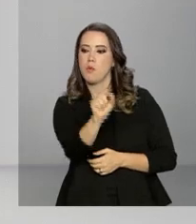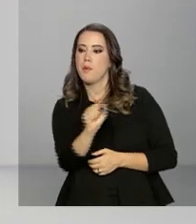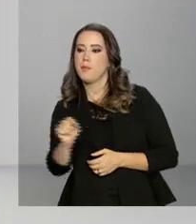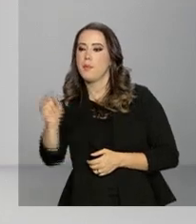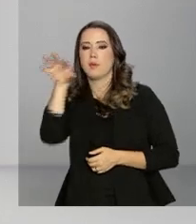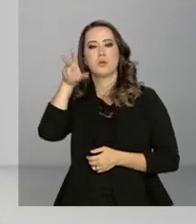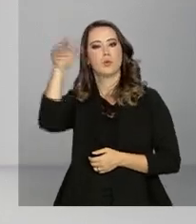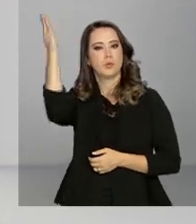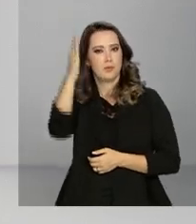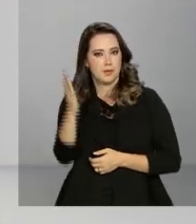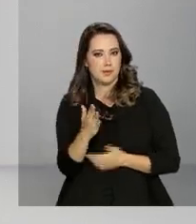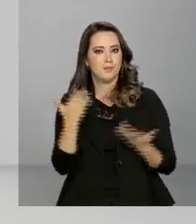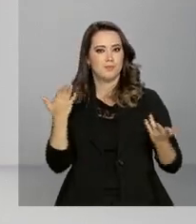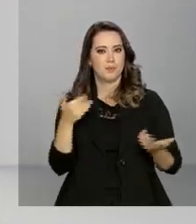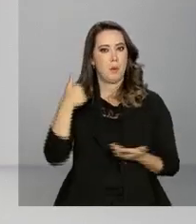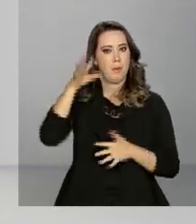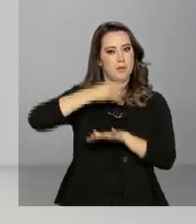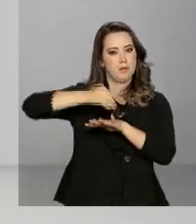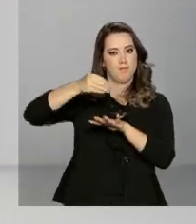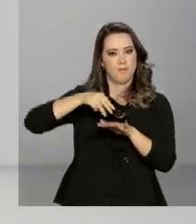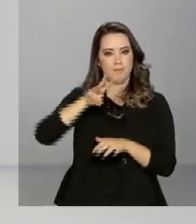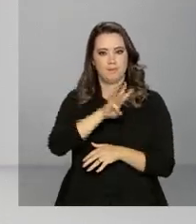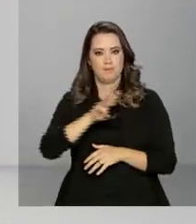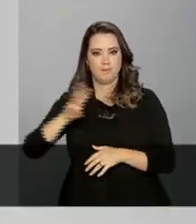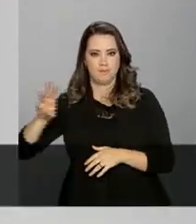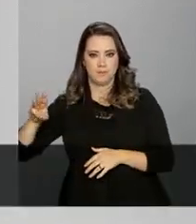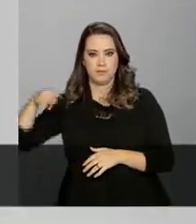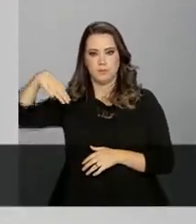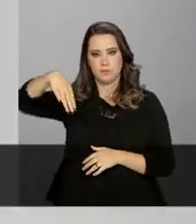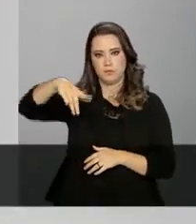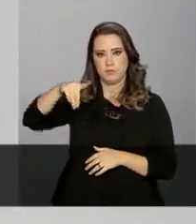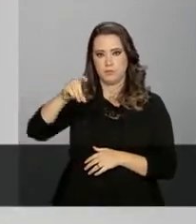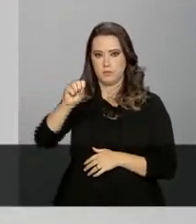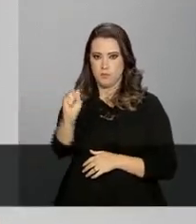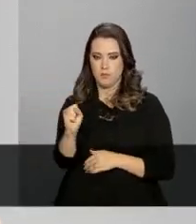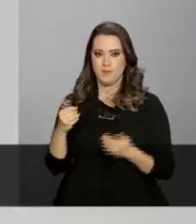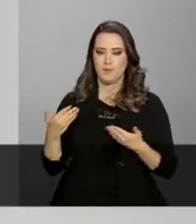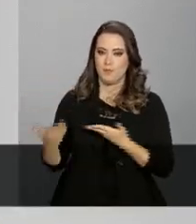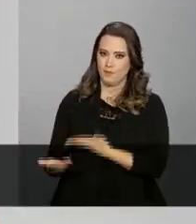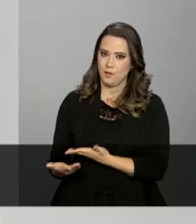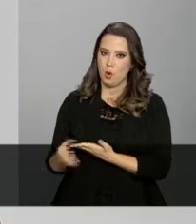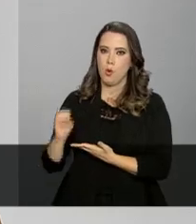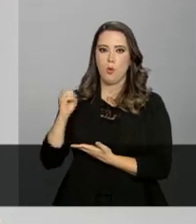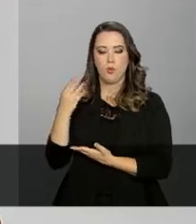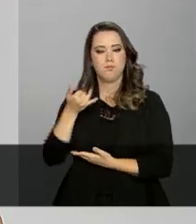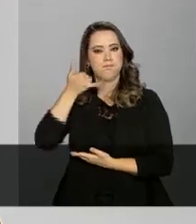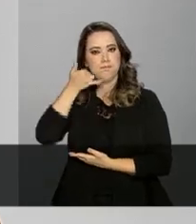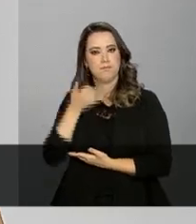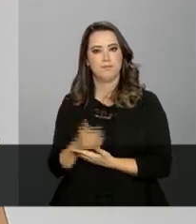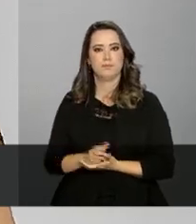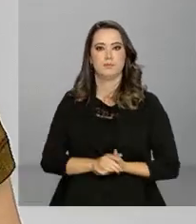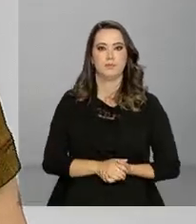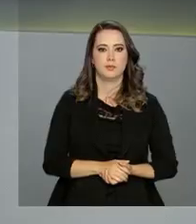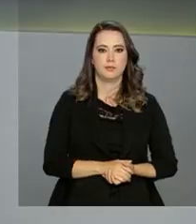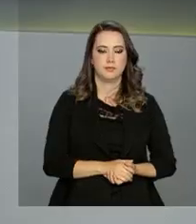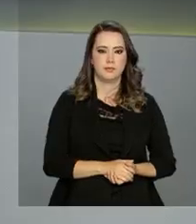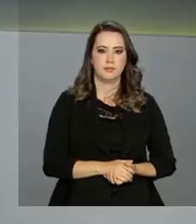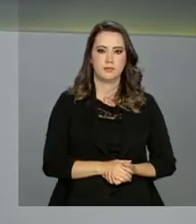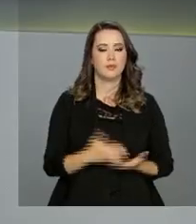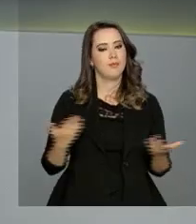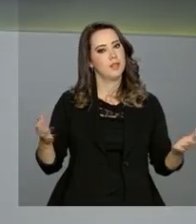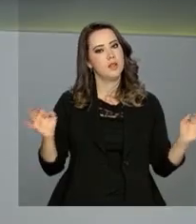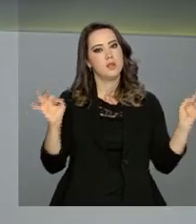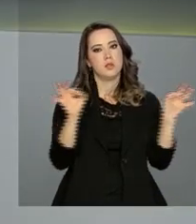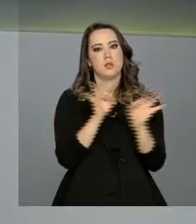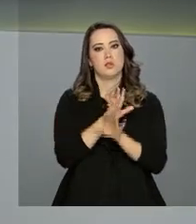país para mais informações acesse a página do ministério do desenvolvimento social ou ligue no 0800 e a